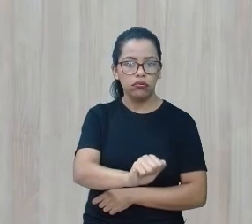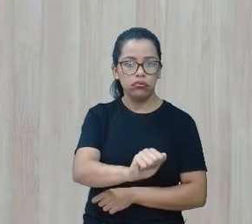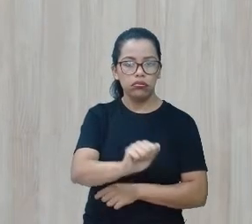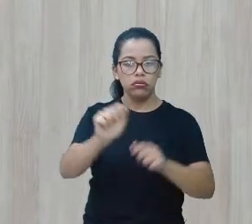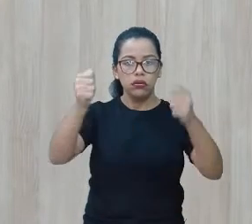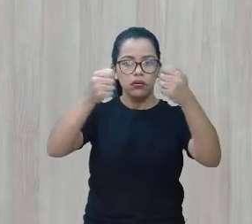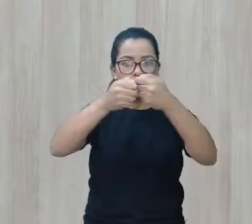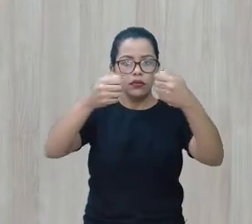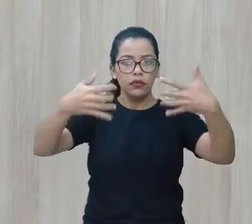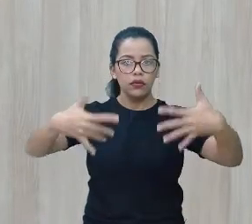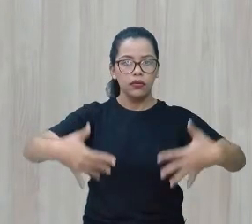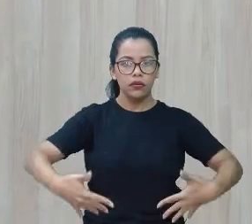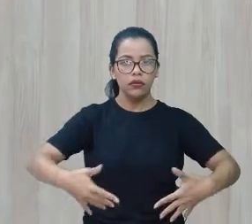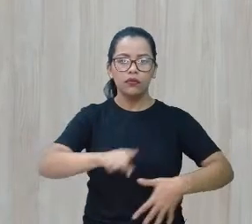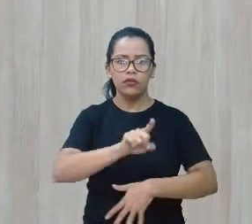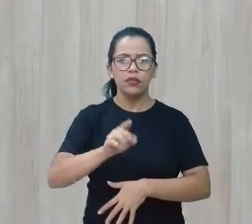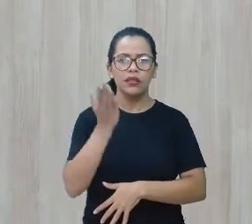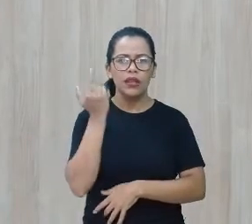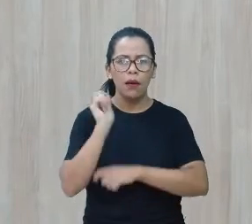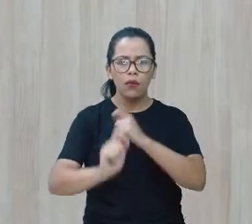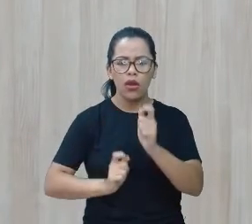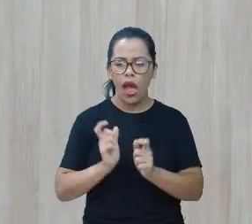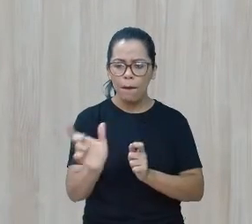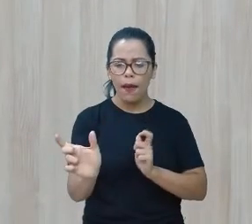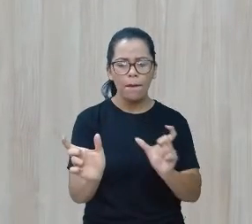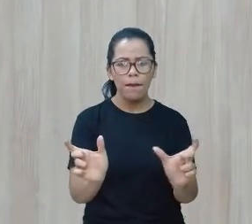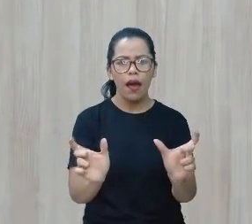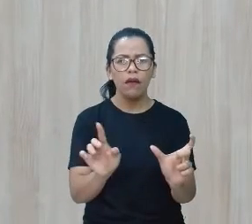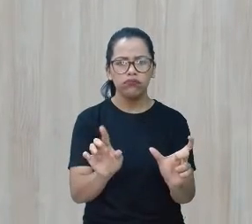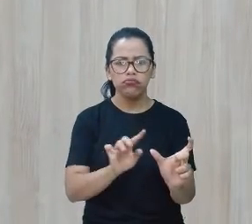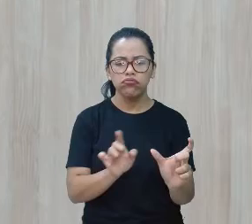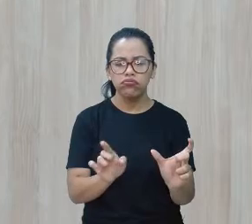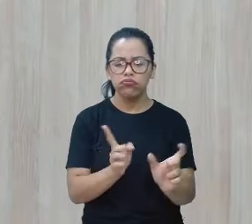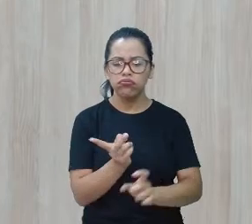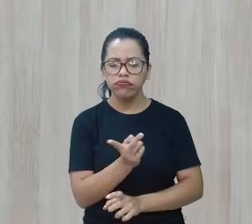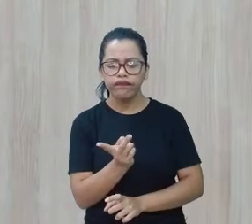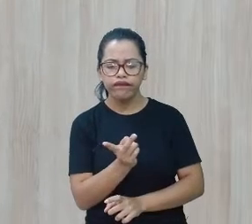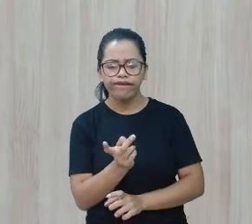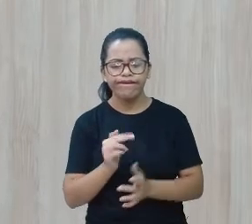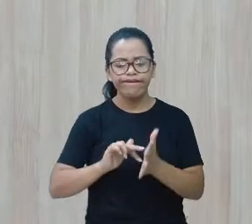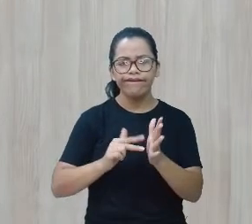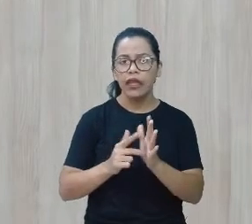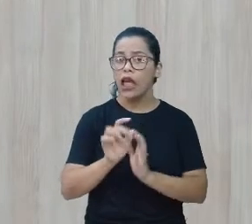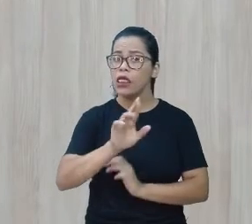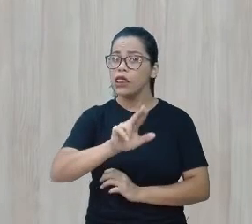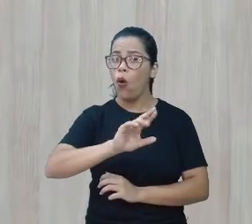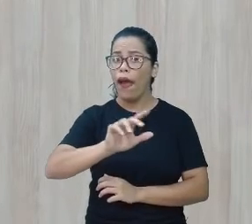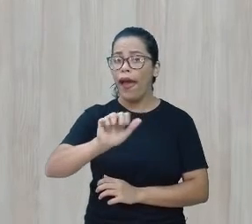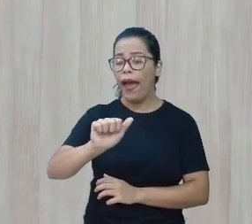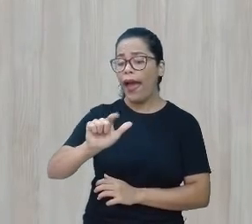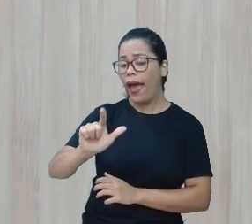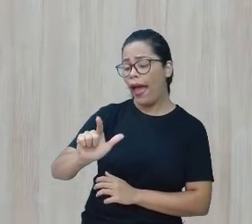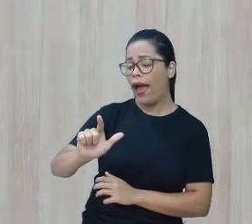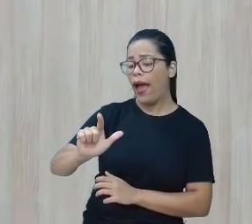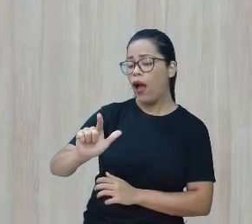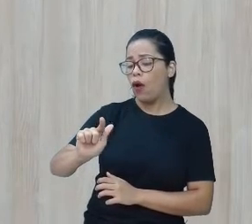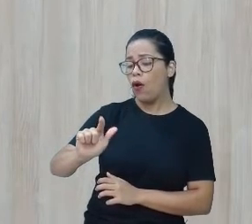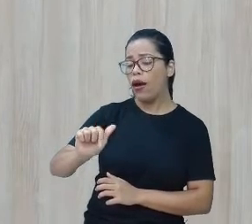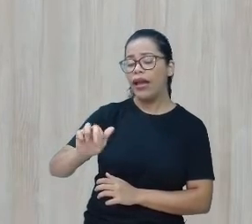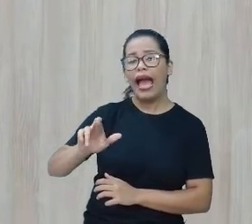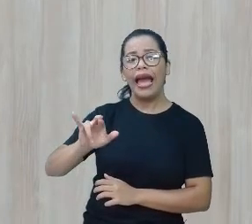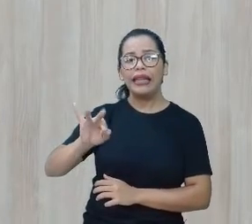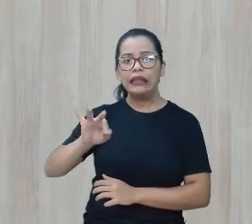aula, tá certo? A gente vai falar um pouquinho sobre algoritmo, Não é algaritmo, não é algarismos,